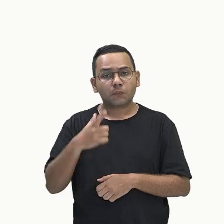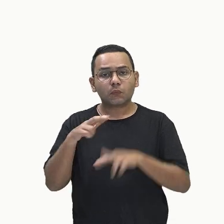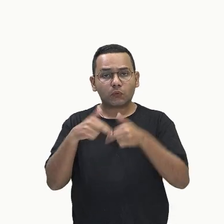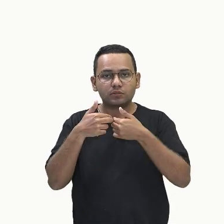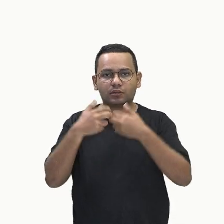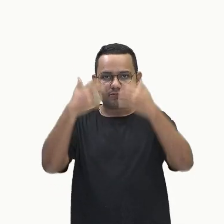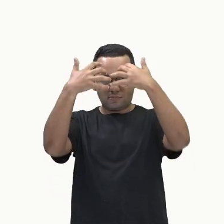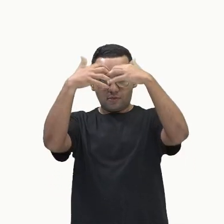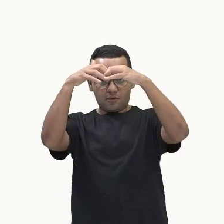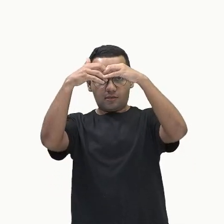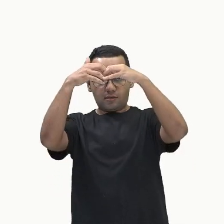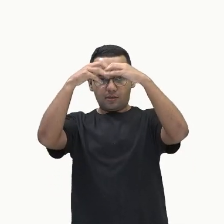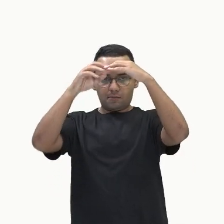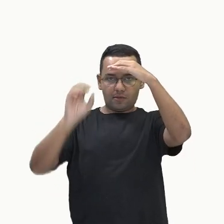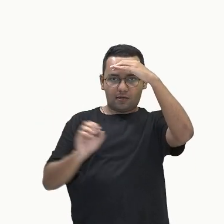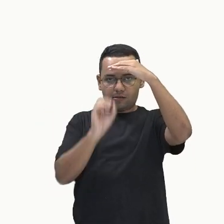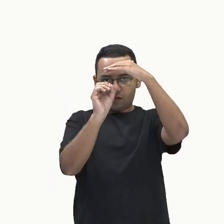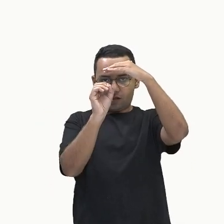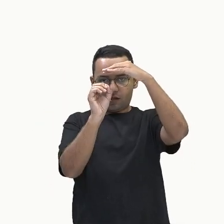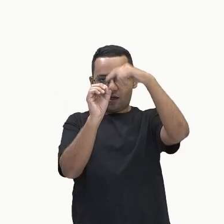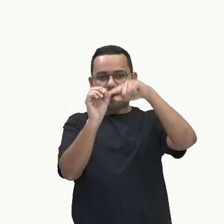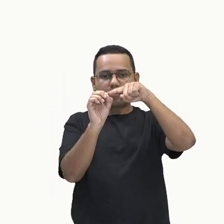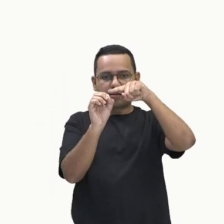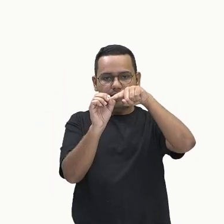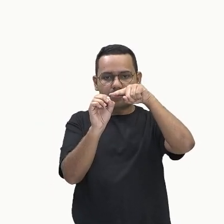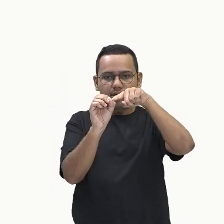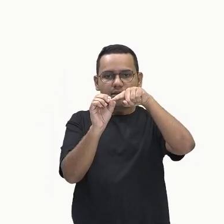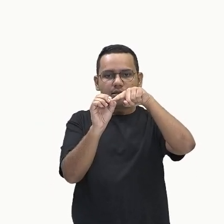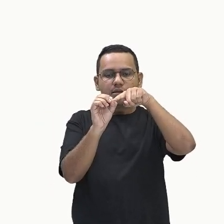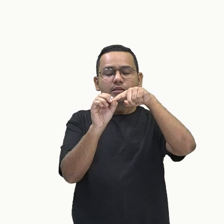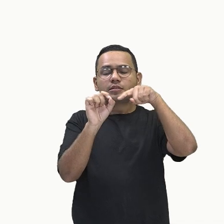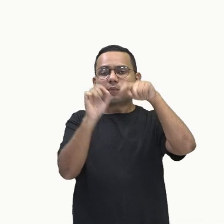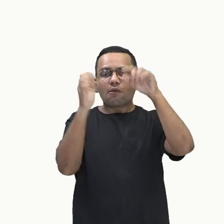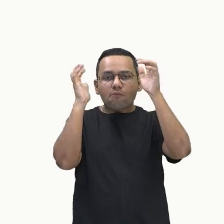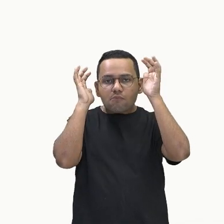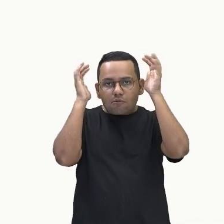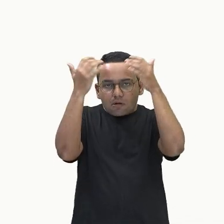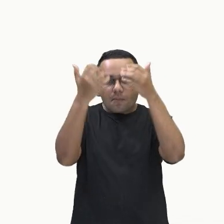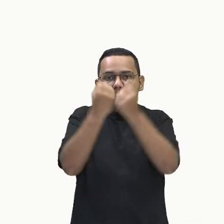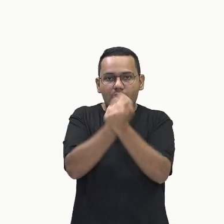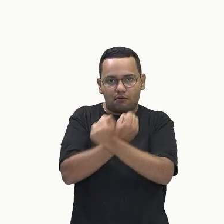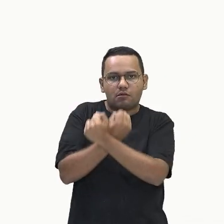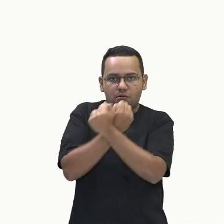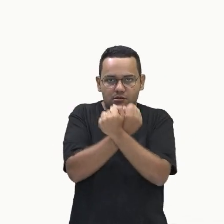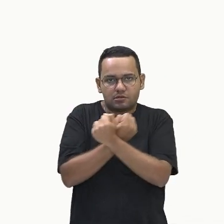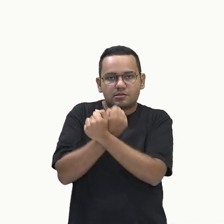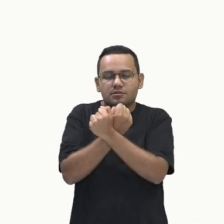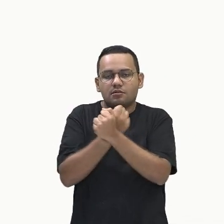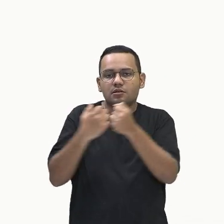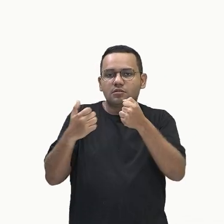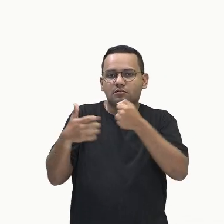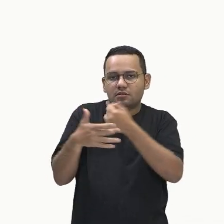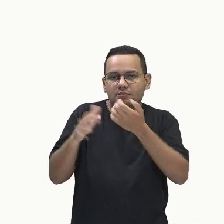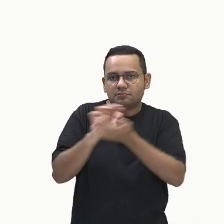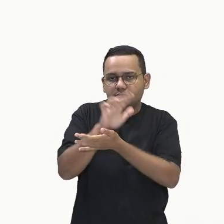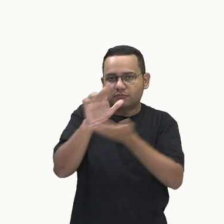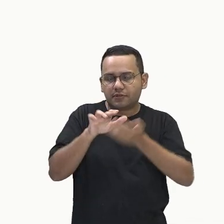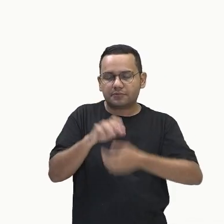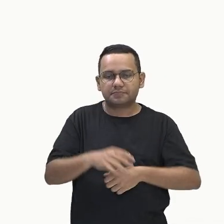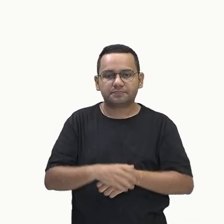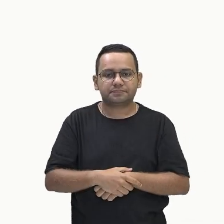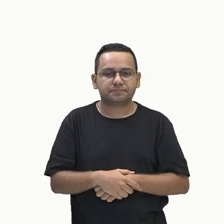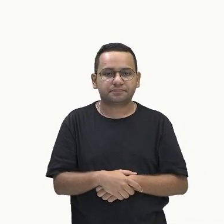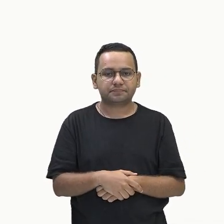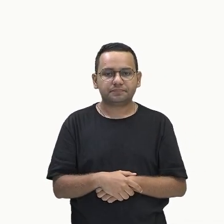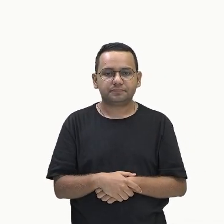Bem guardadinha, bem protegida pela caixa craniana, né? E também pelo tecido cerebral como um todo. Bom,